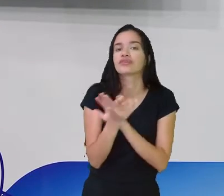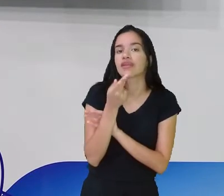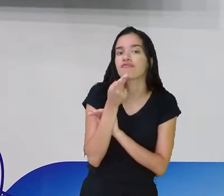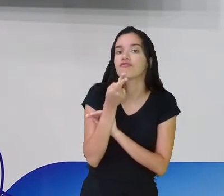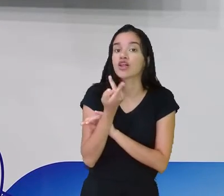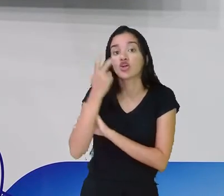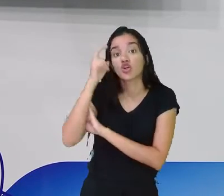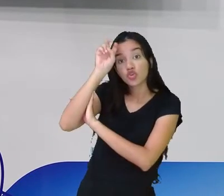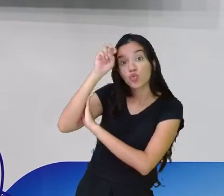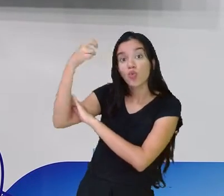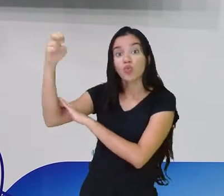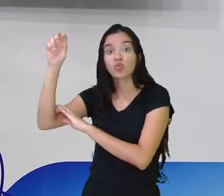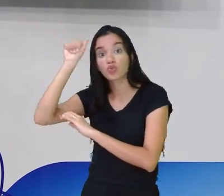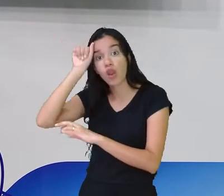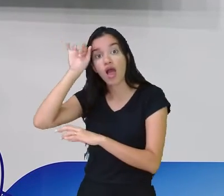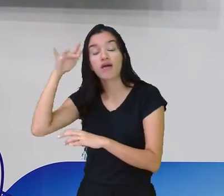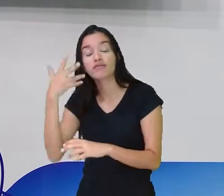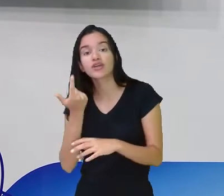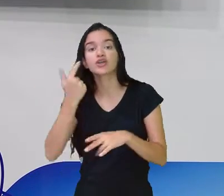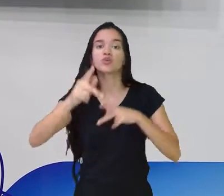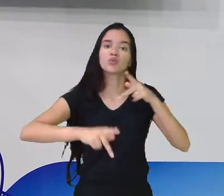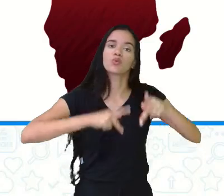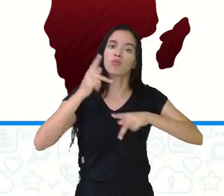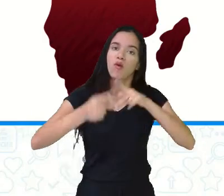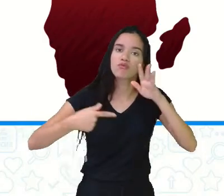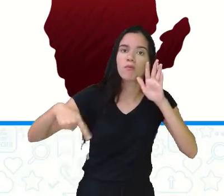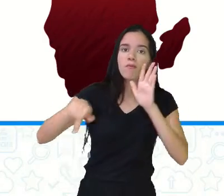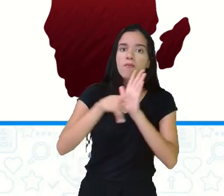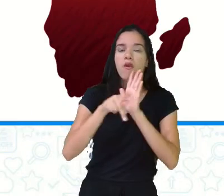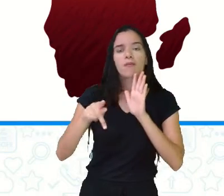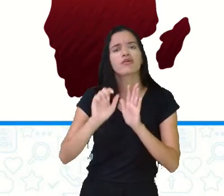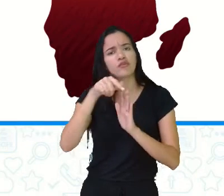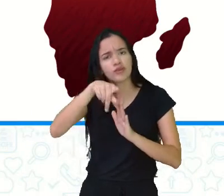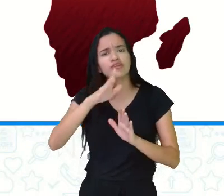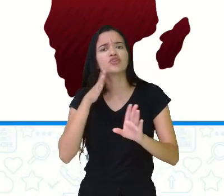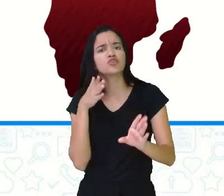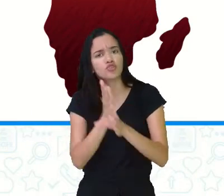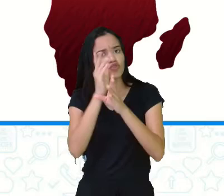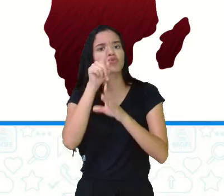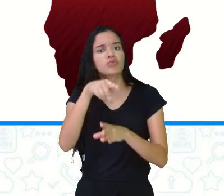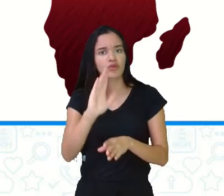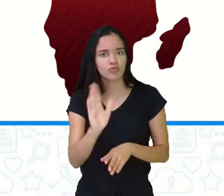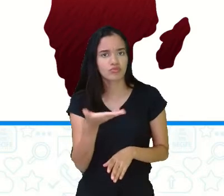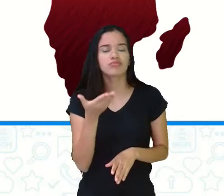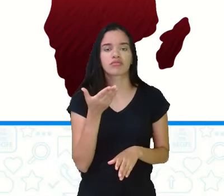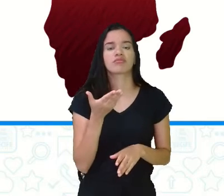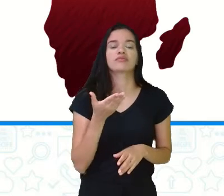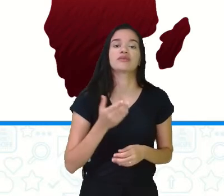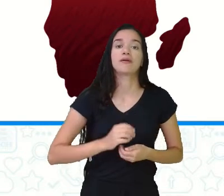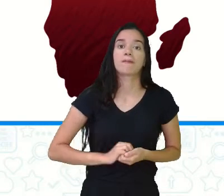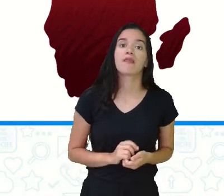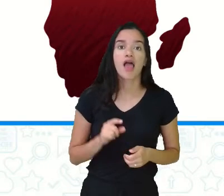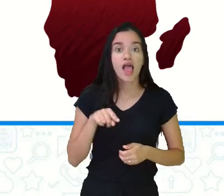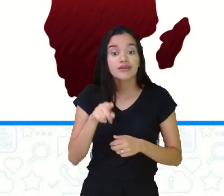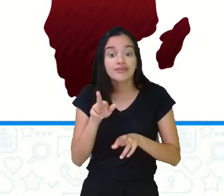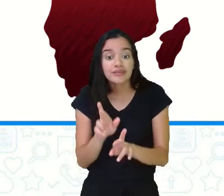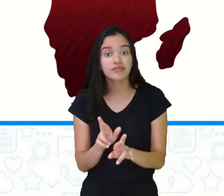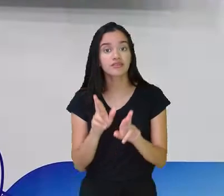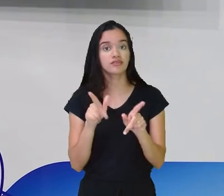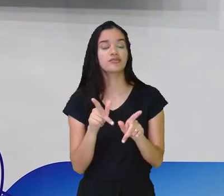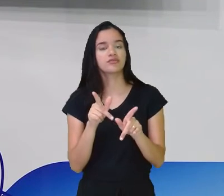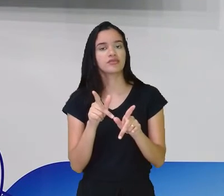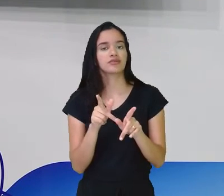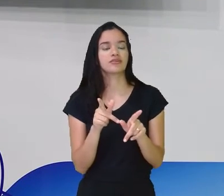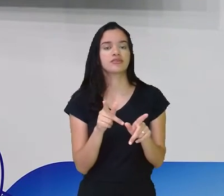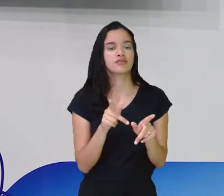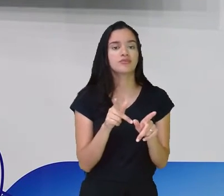da cultura africana, dos povos africanos, você já descobriu que é um conto africano. É isso que vai diferenciar um